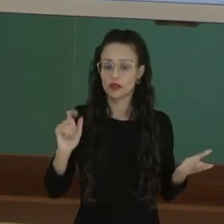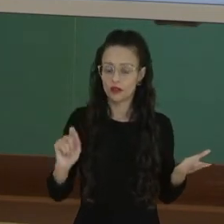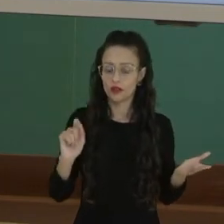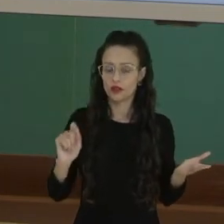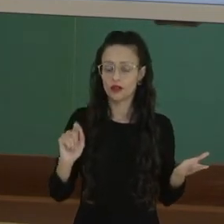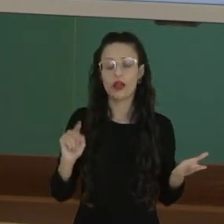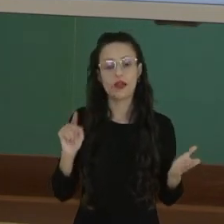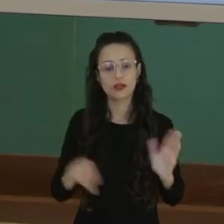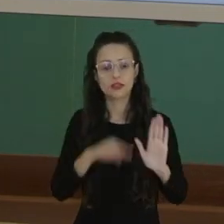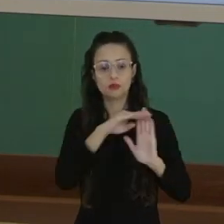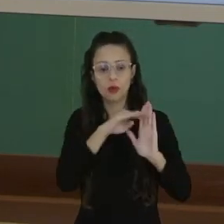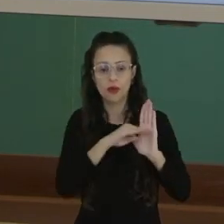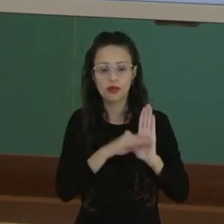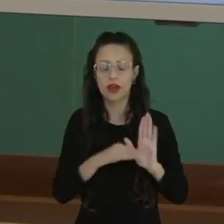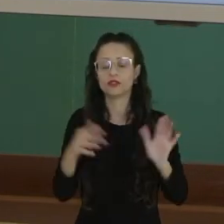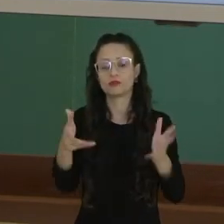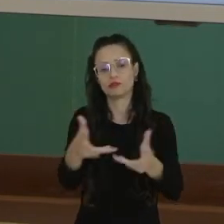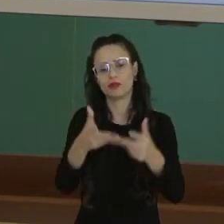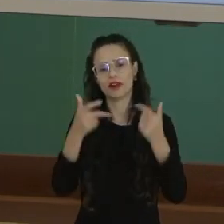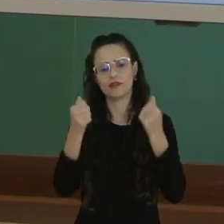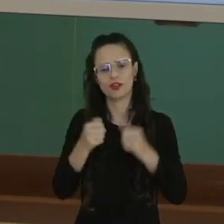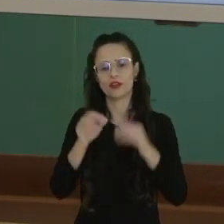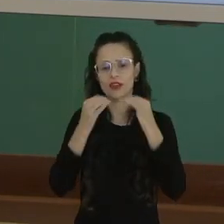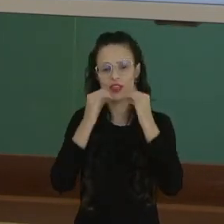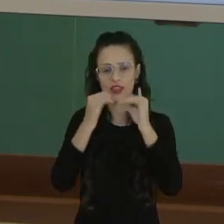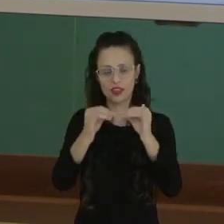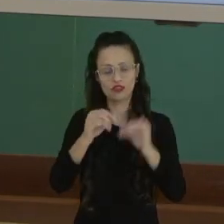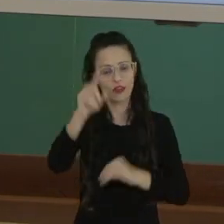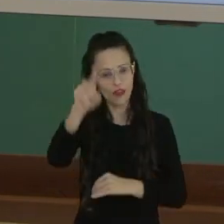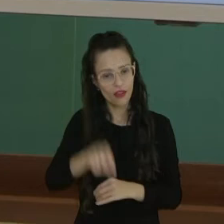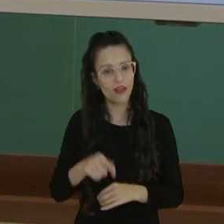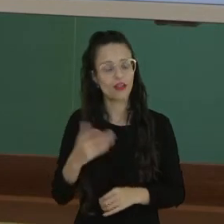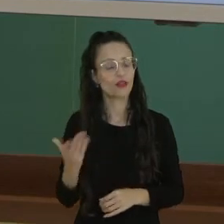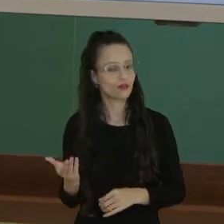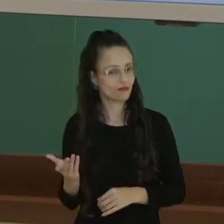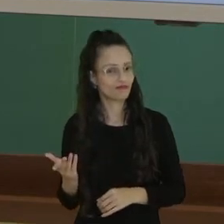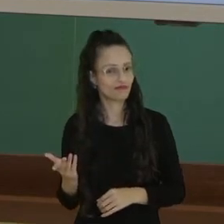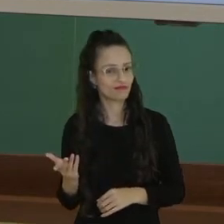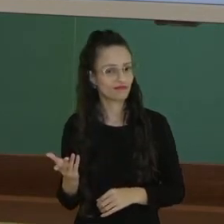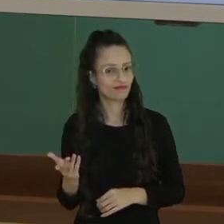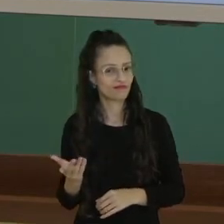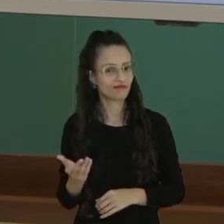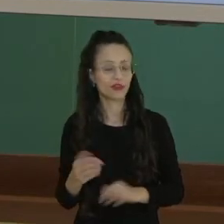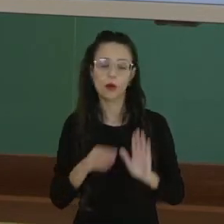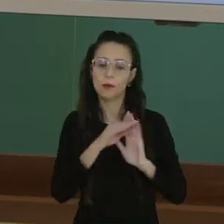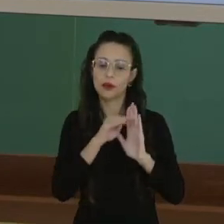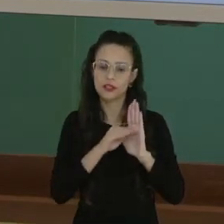essa propriedade fascinante da energia, que é o princípio de